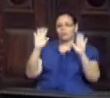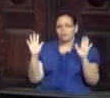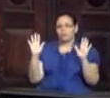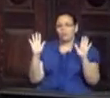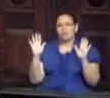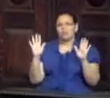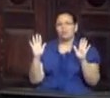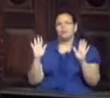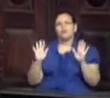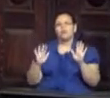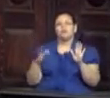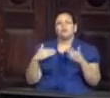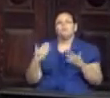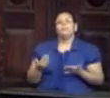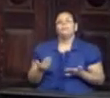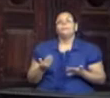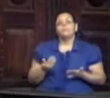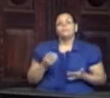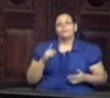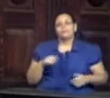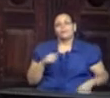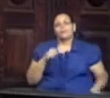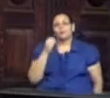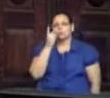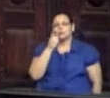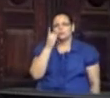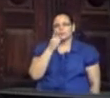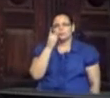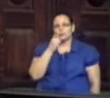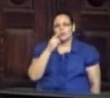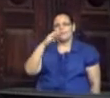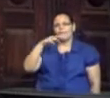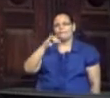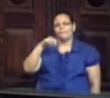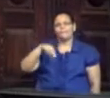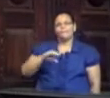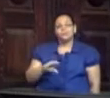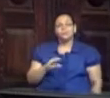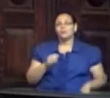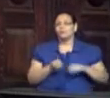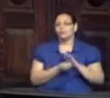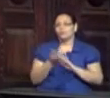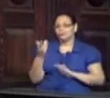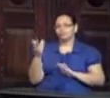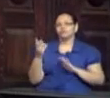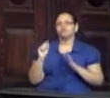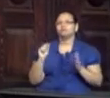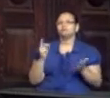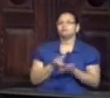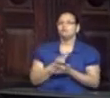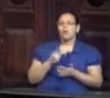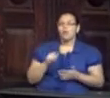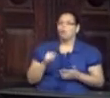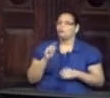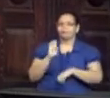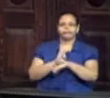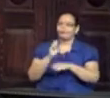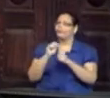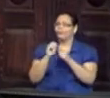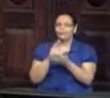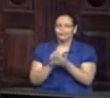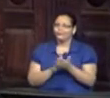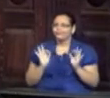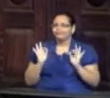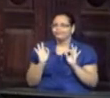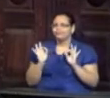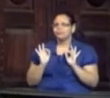e desmistificar, deputado Carlos Mink, de desmistificar várias situações, o Estado não faz.